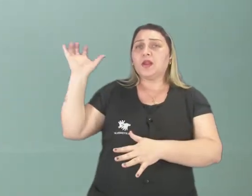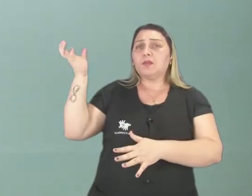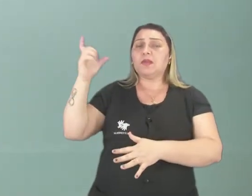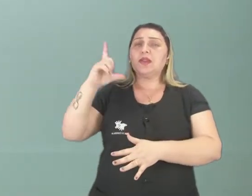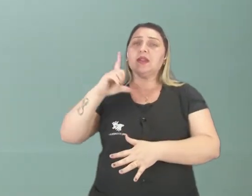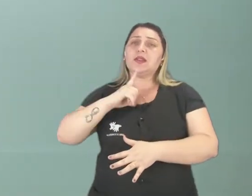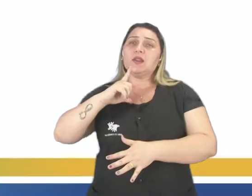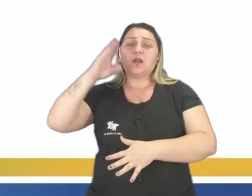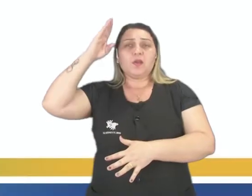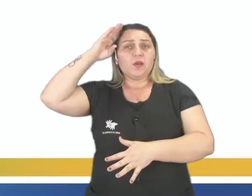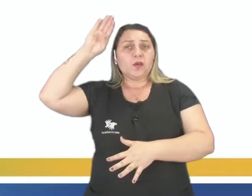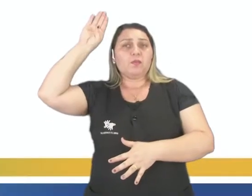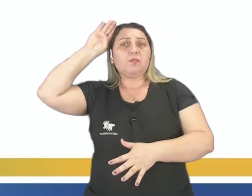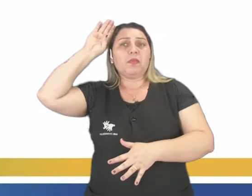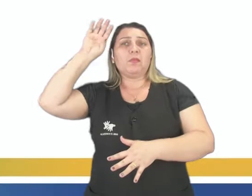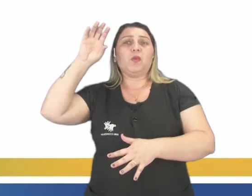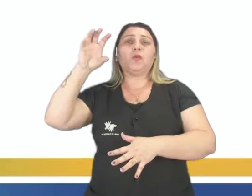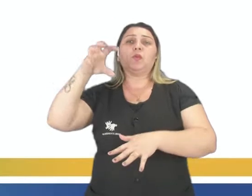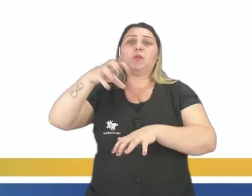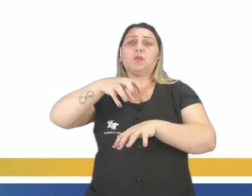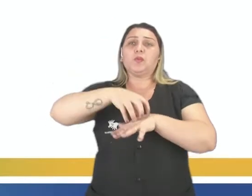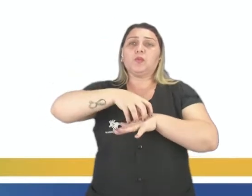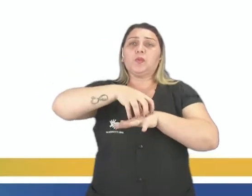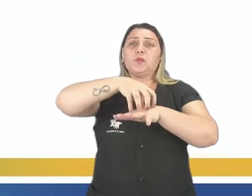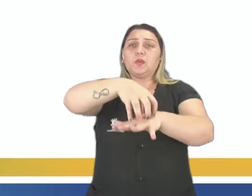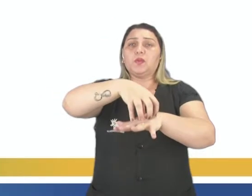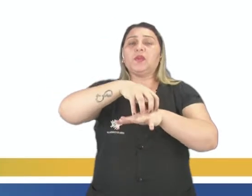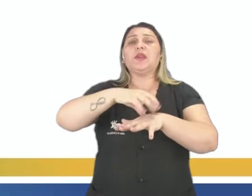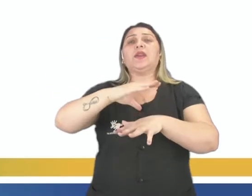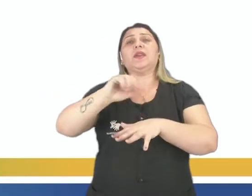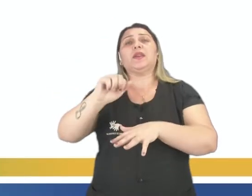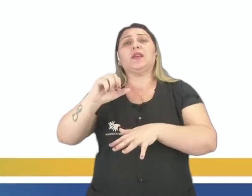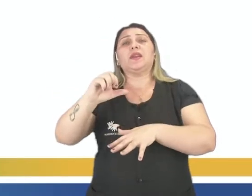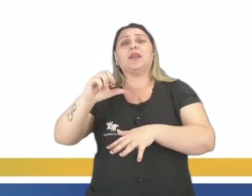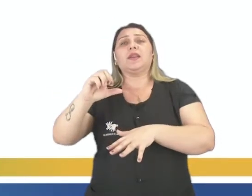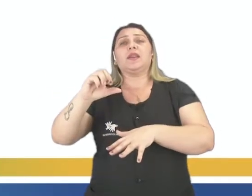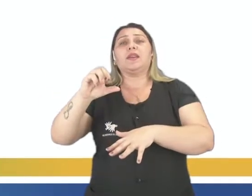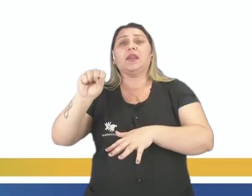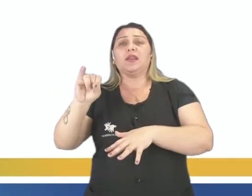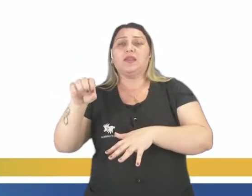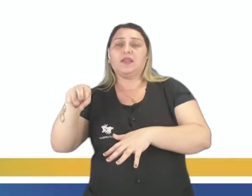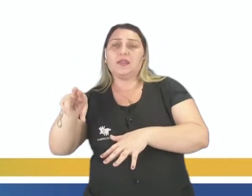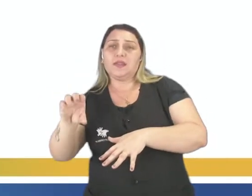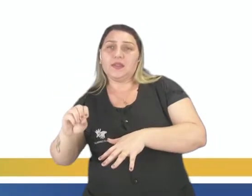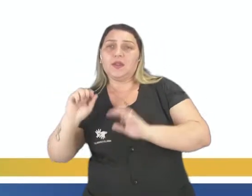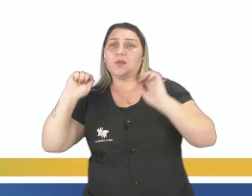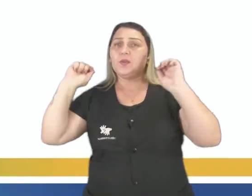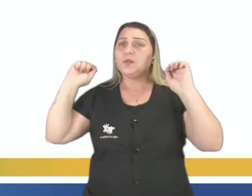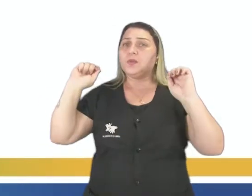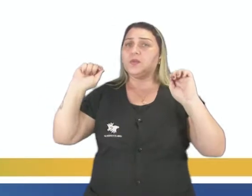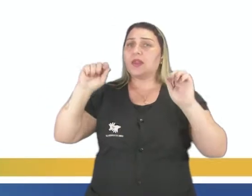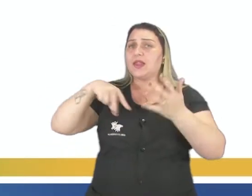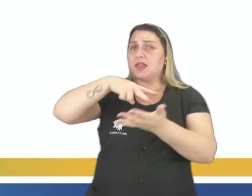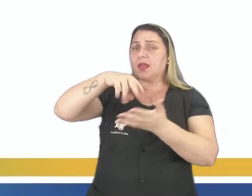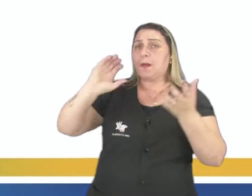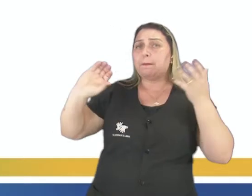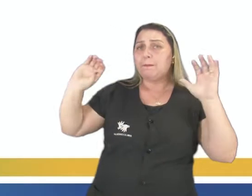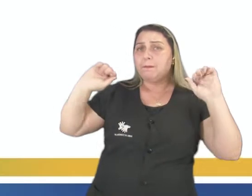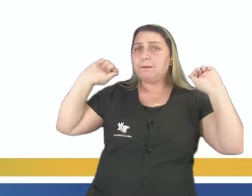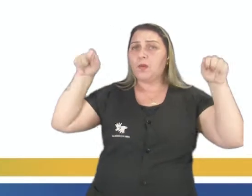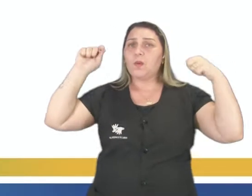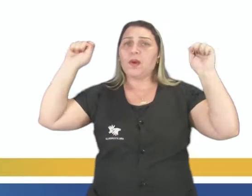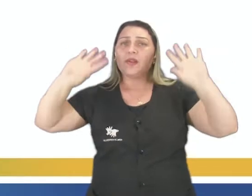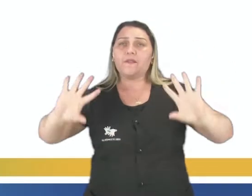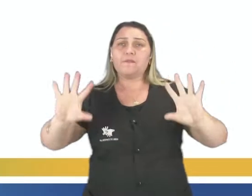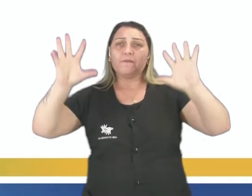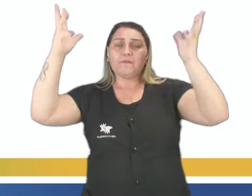ter uma Cuba voltada para o turismo, né? Com cassinos, boates, né? Questões vinculadas aí a